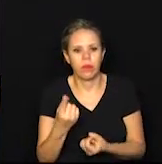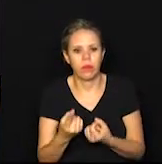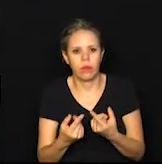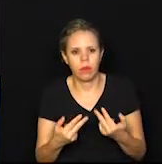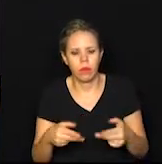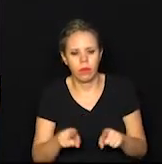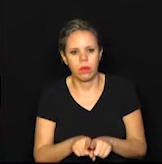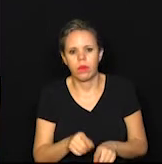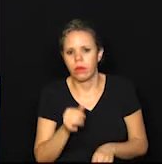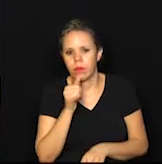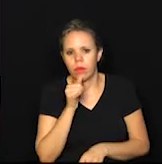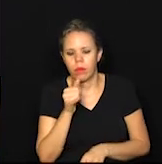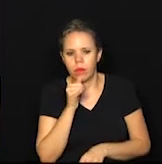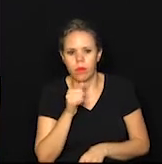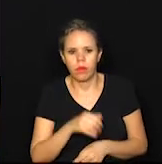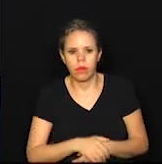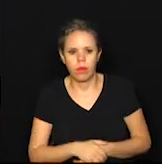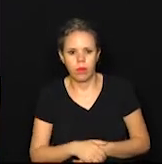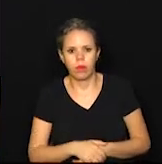que são